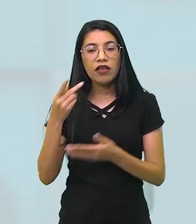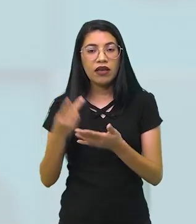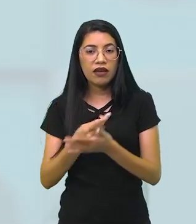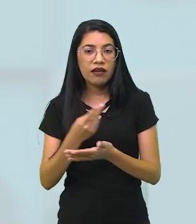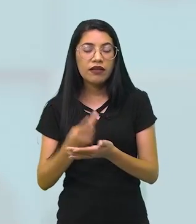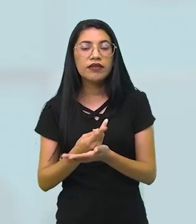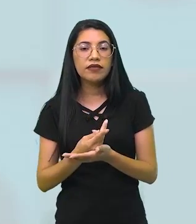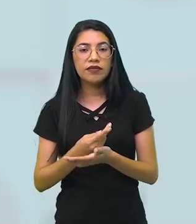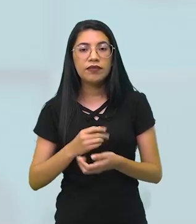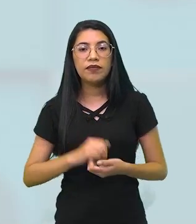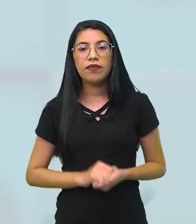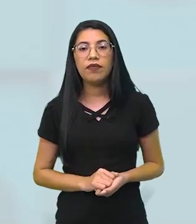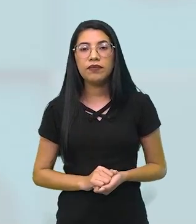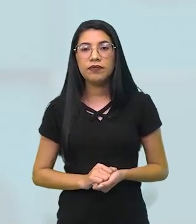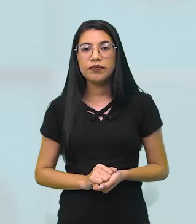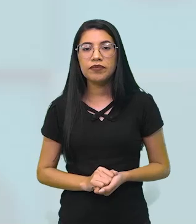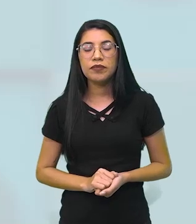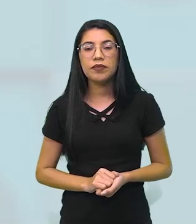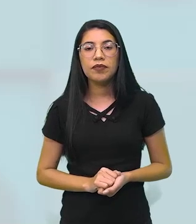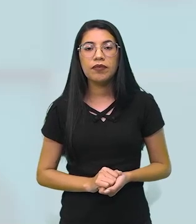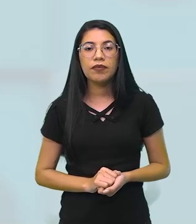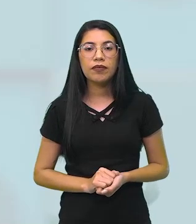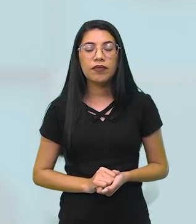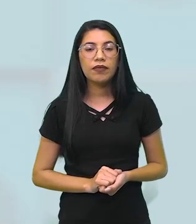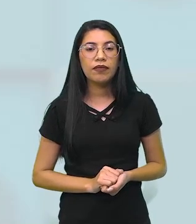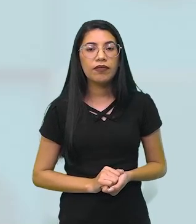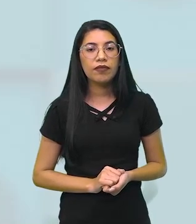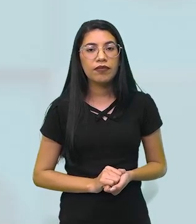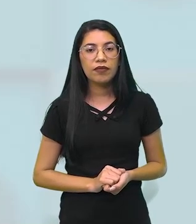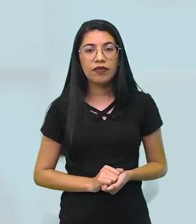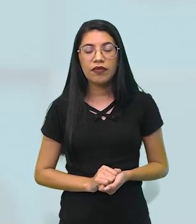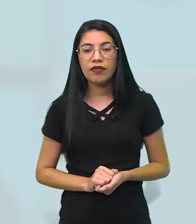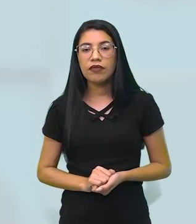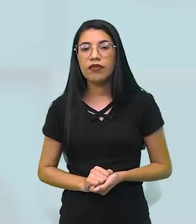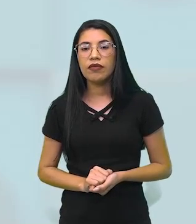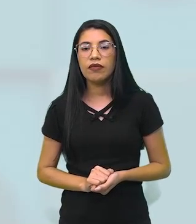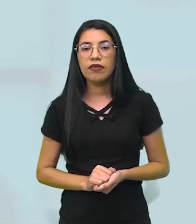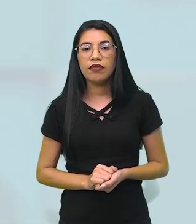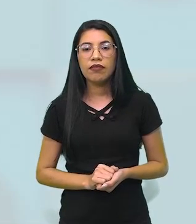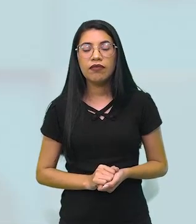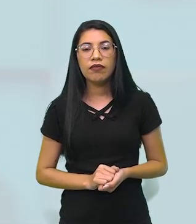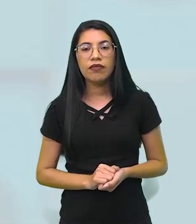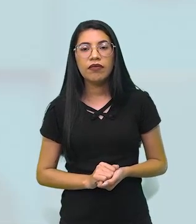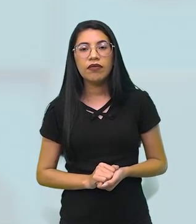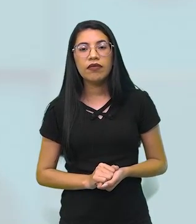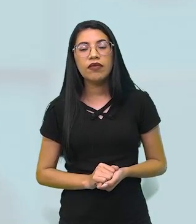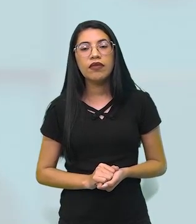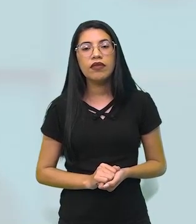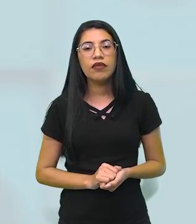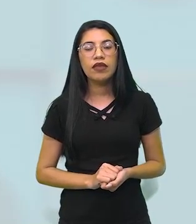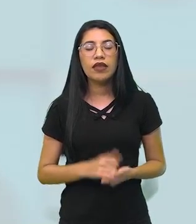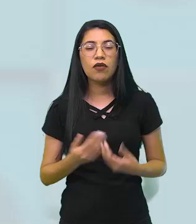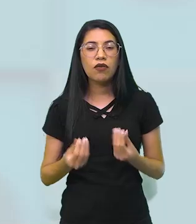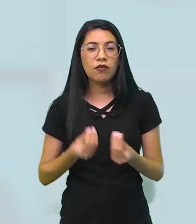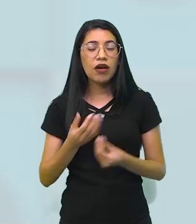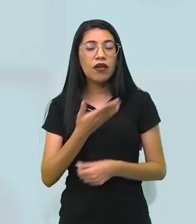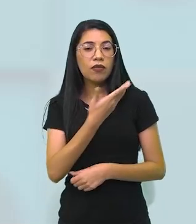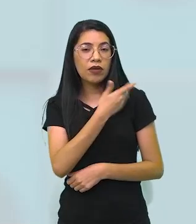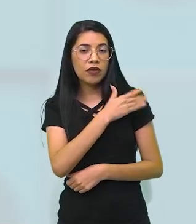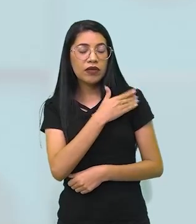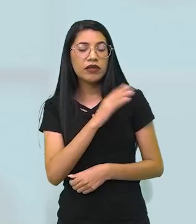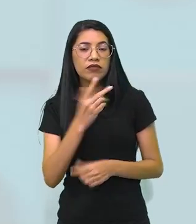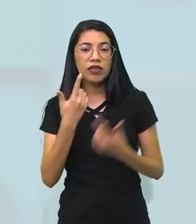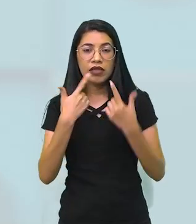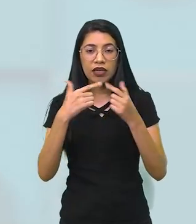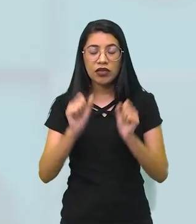aquela palavra deve ser dessa forma ok pessoal então é mais ou menos nesse sentido aí o nosso preconceito linguístico acontece